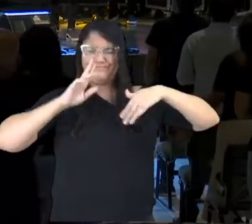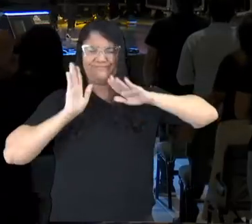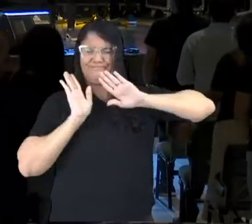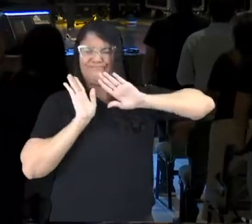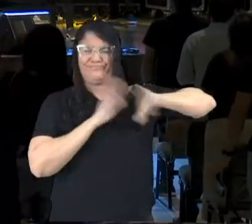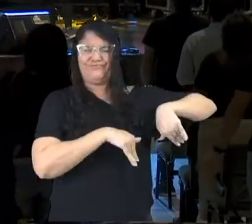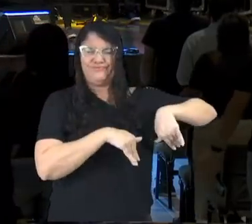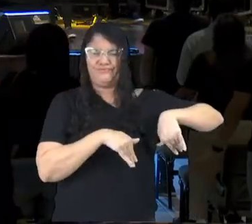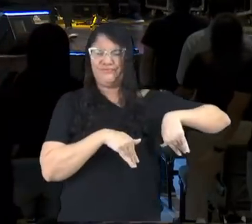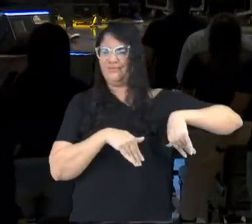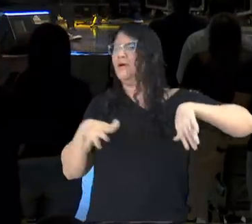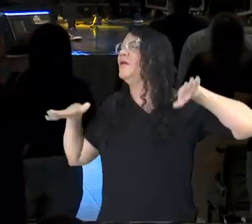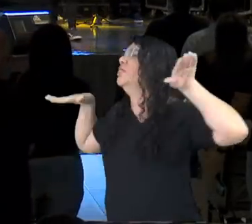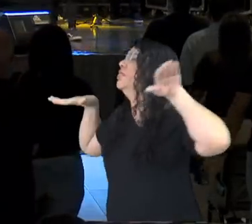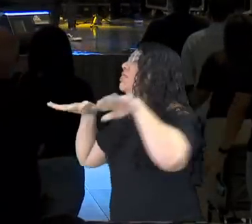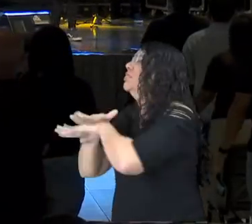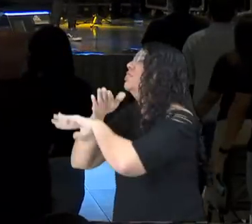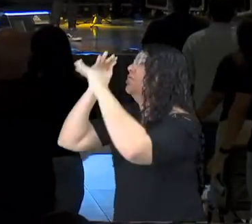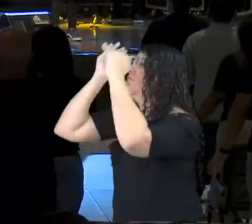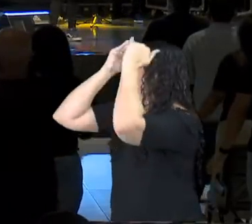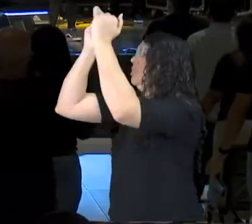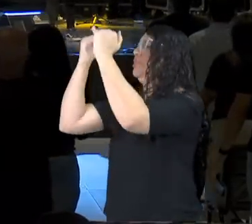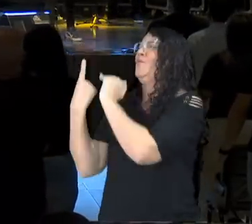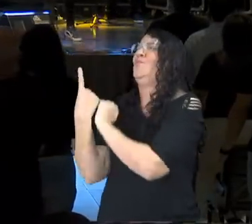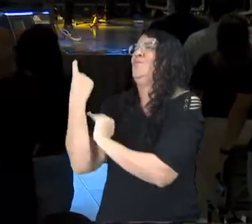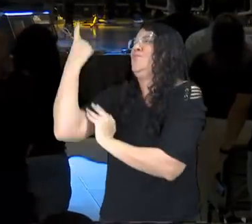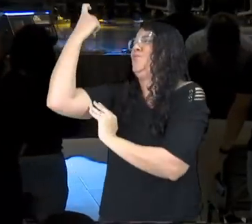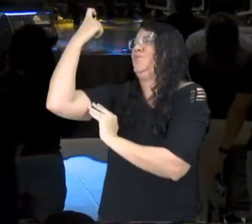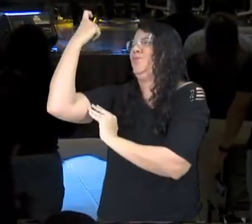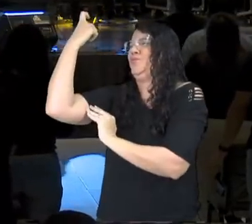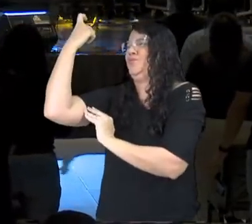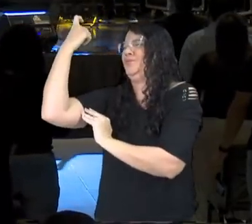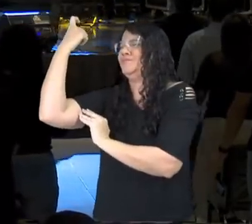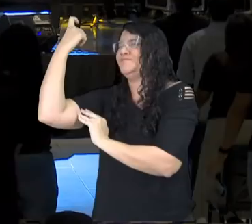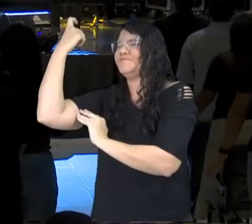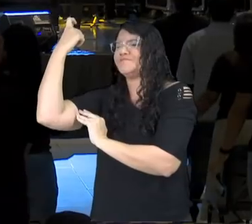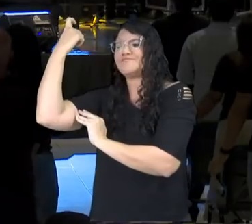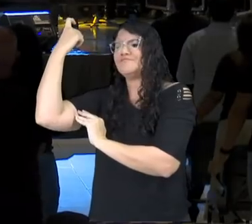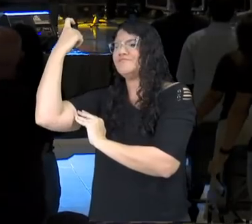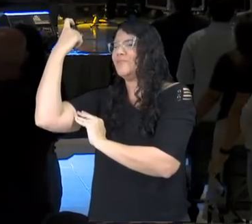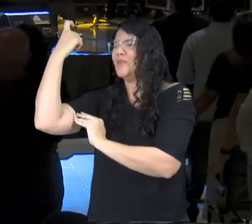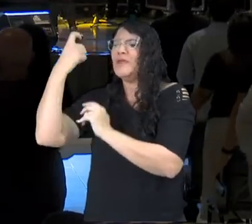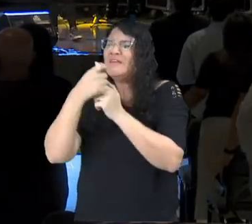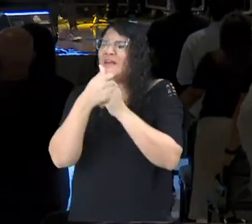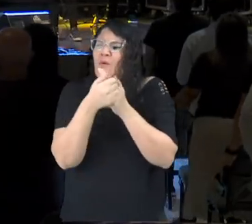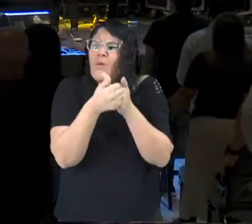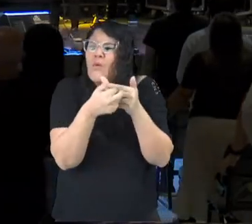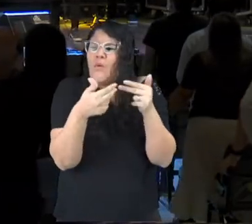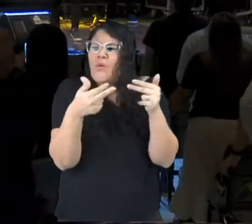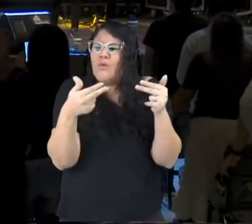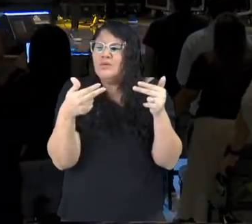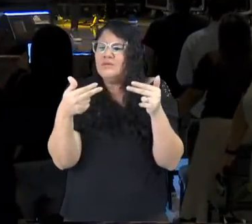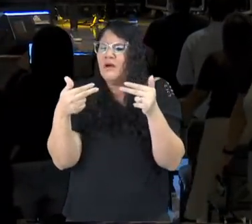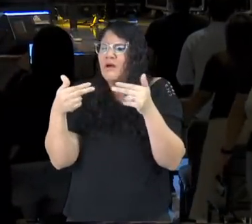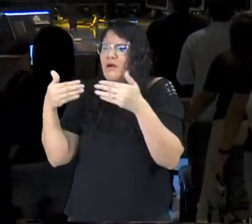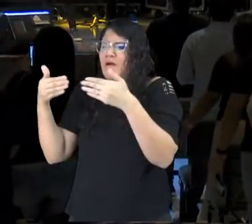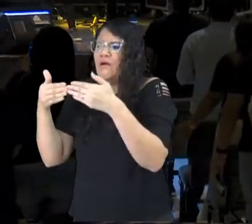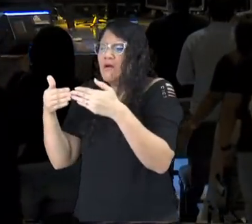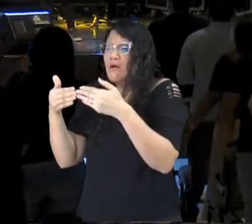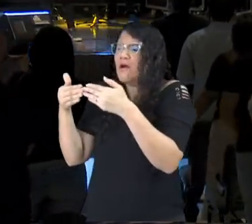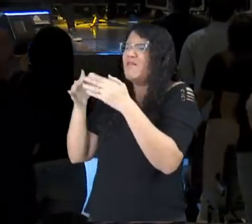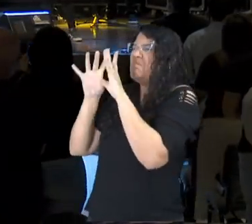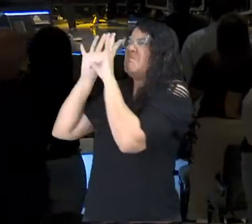de joelho, porque nada, Senhor, nada impede, Senhor, o teu transbordar, o